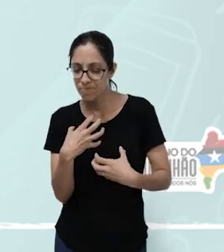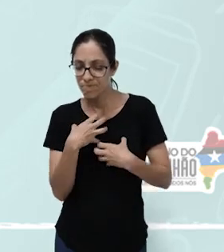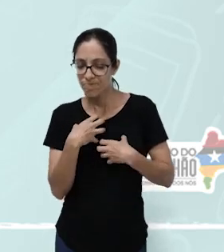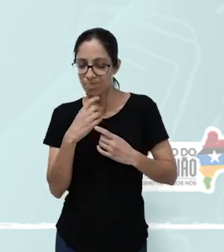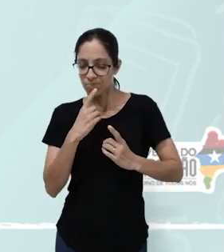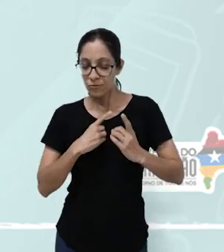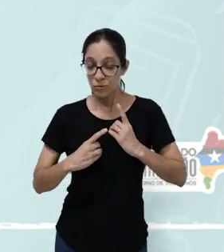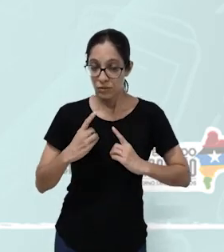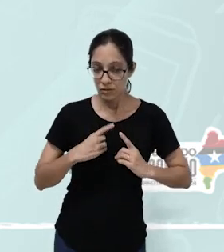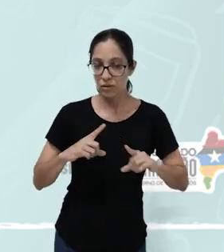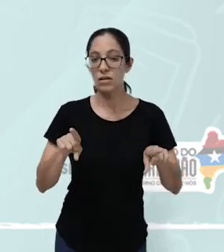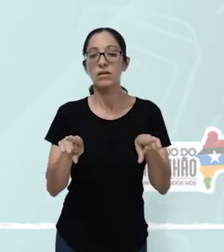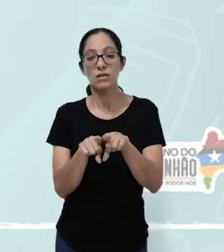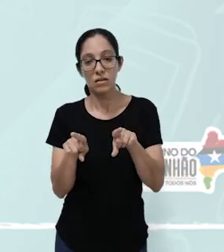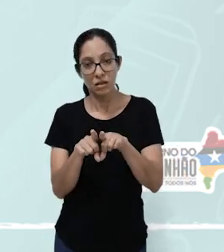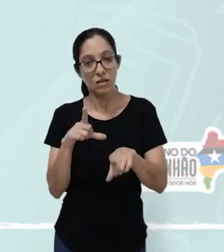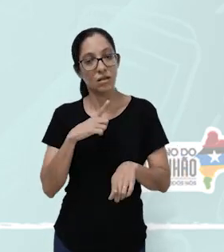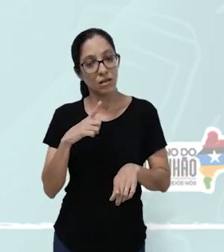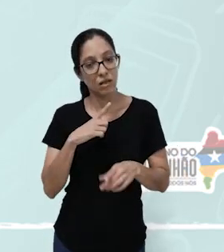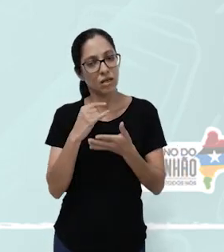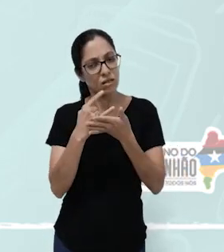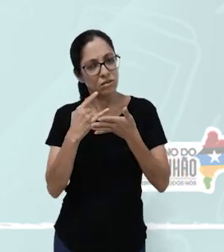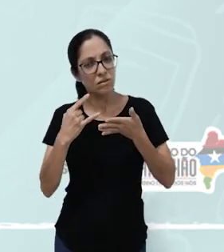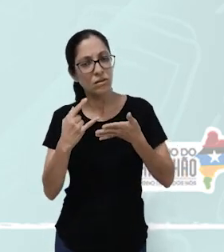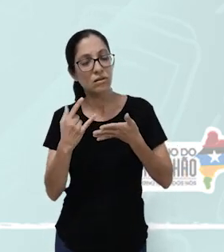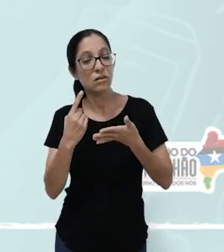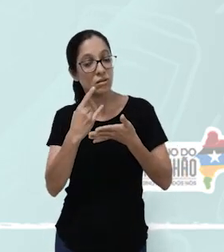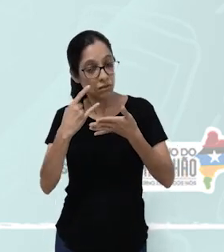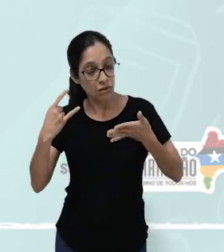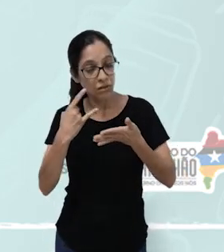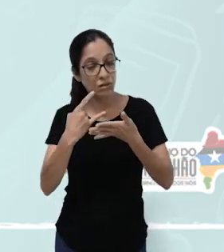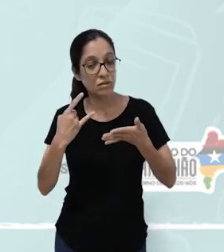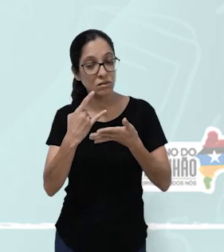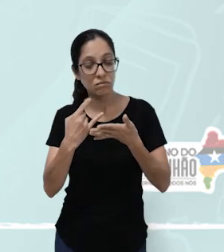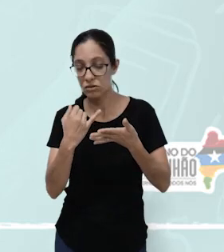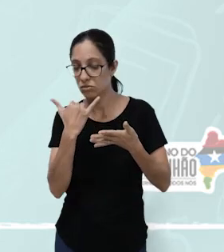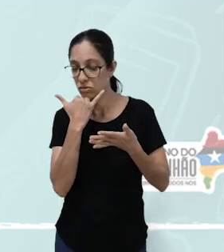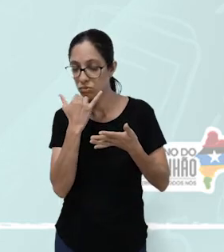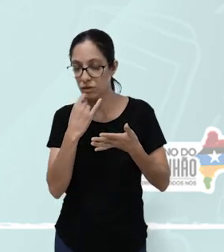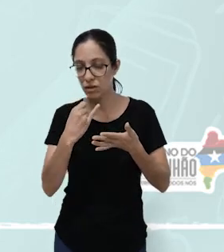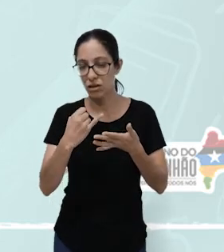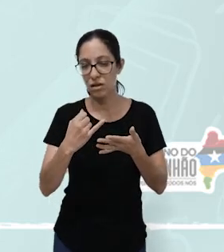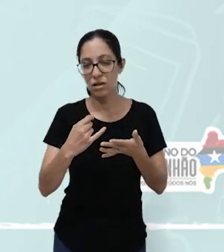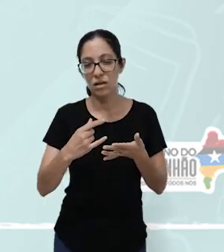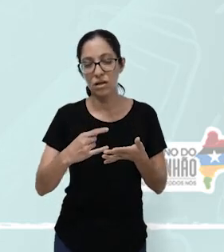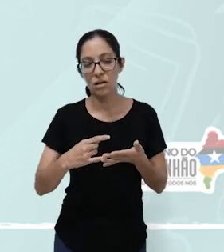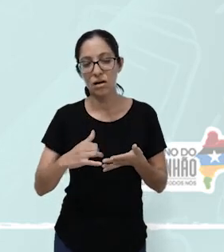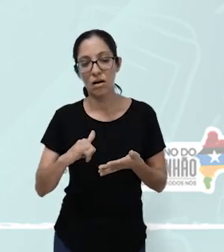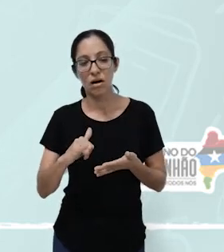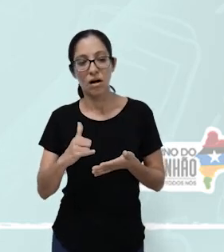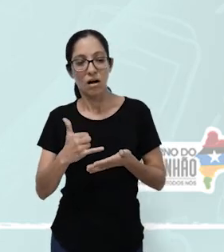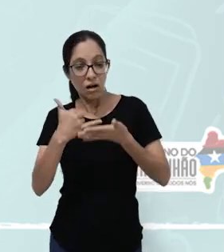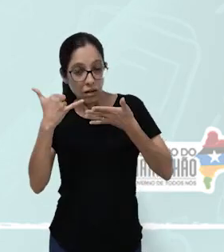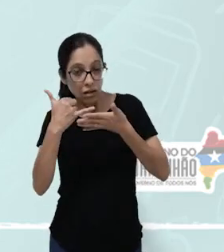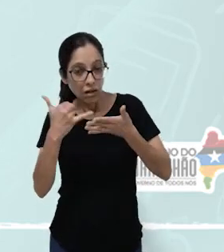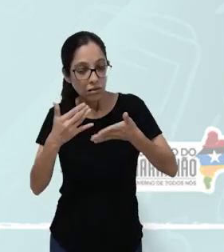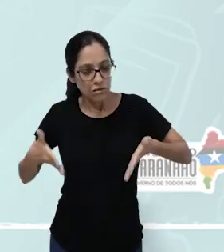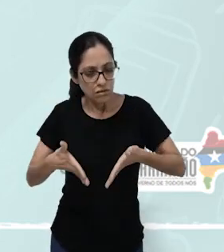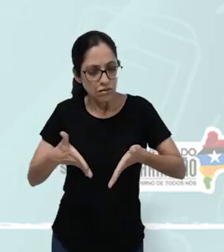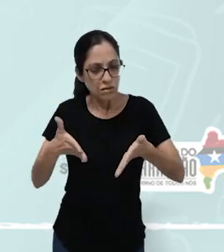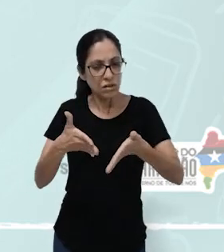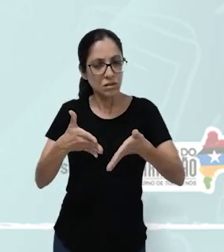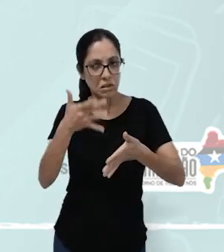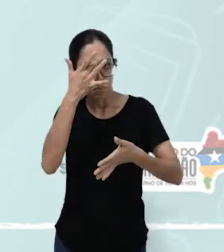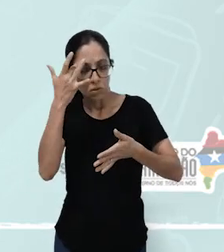agem aumentando as atividades cerebrais, deixando o indivíduo em estado de alerta e agitado. São exemplos